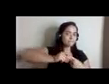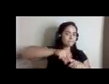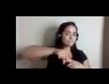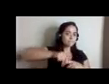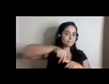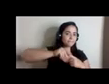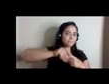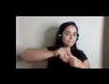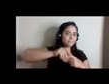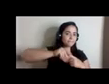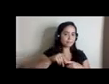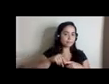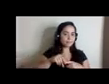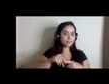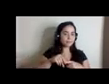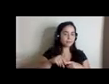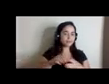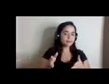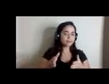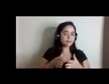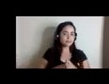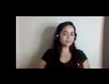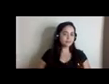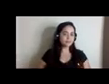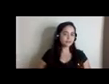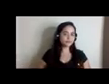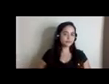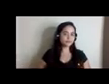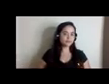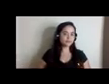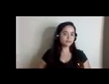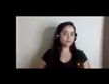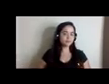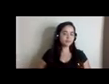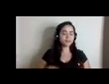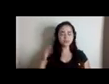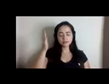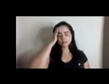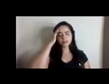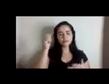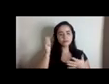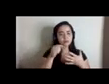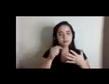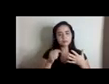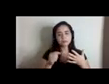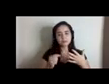Com licença, obviamente, de todas as especificidades da educação